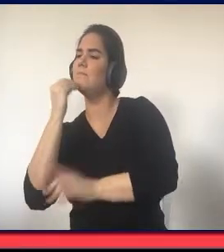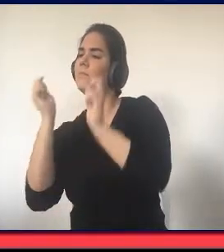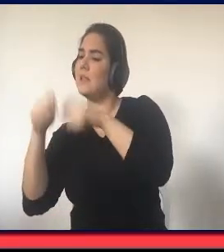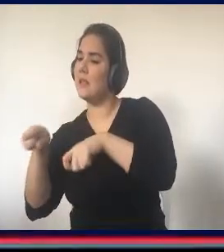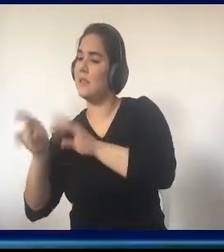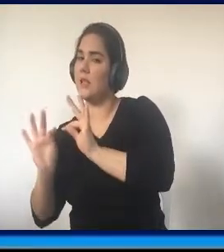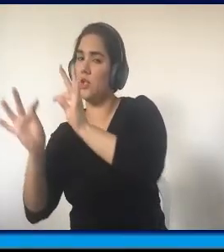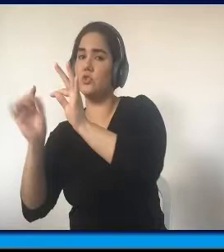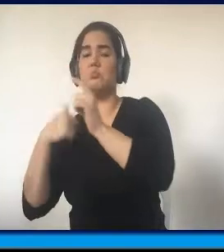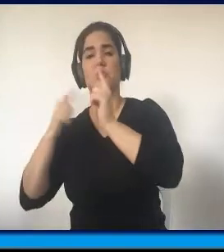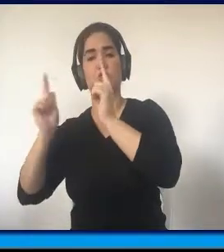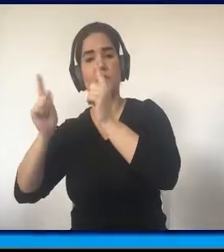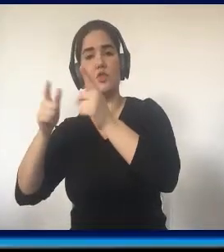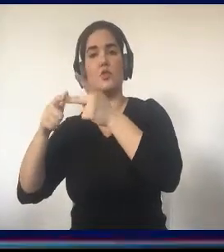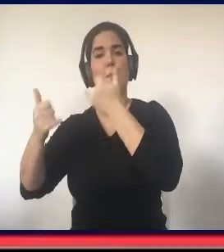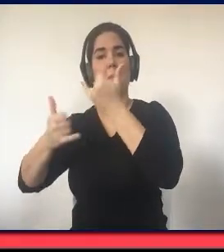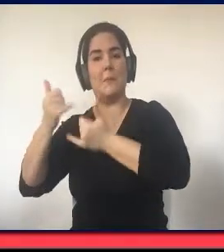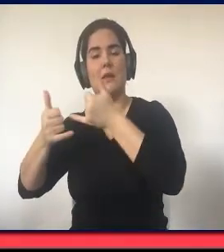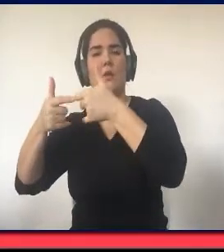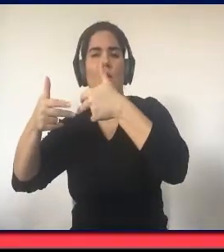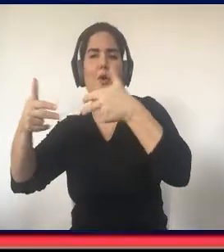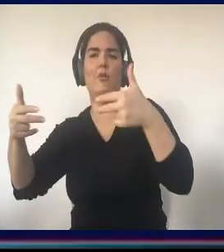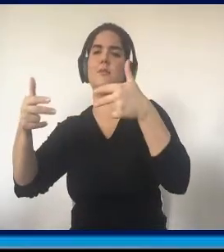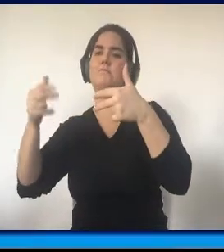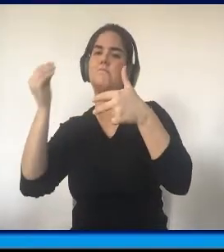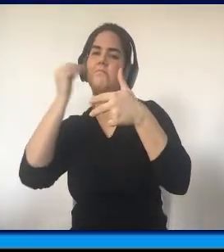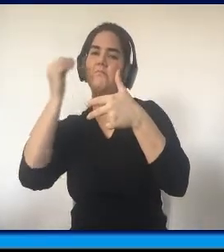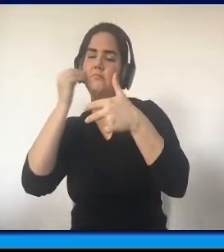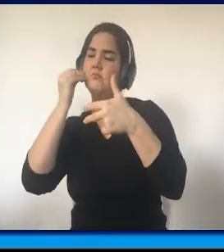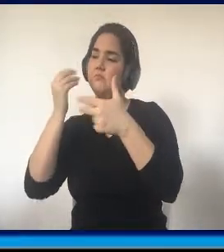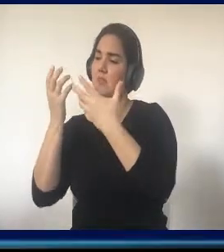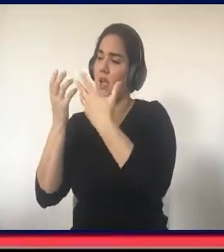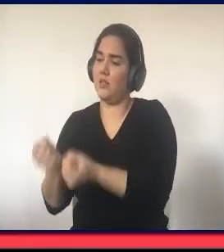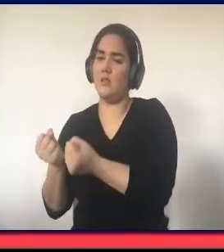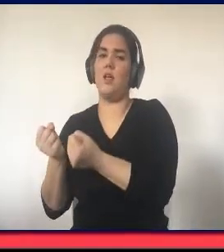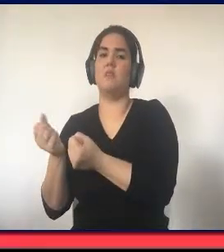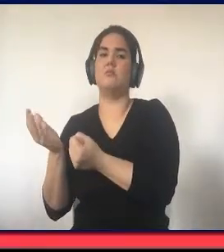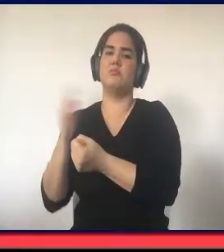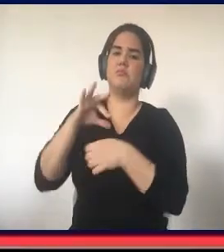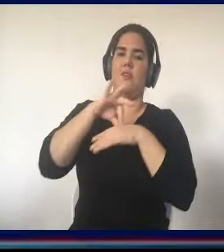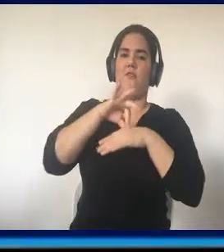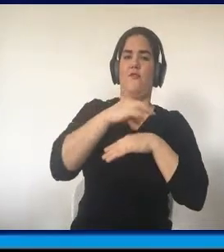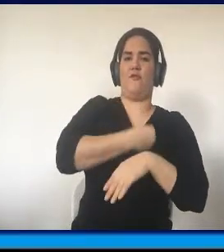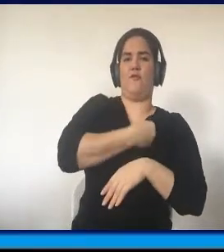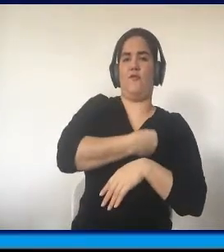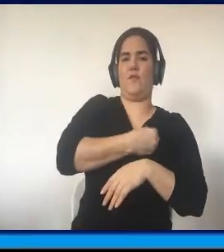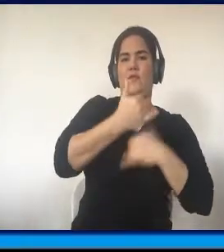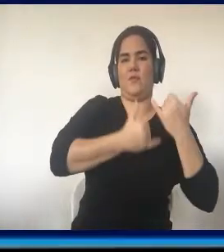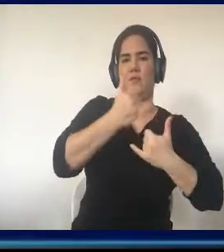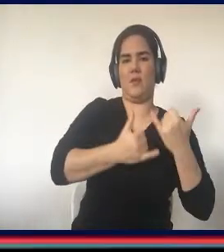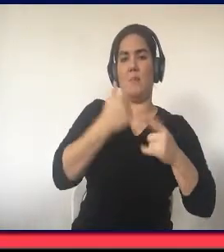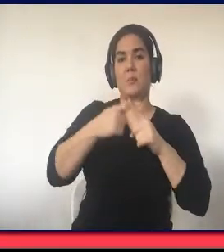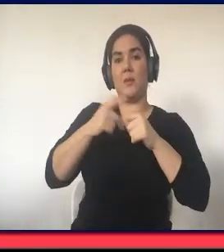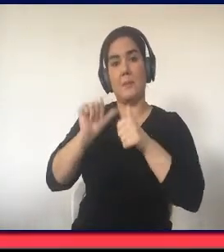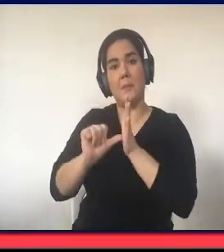consegue brincar. Sim. E aí eu trago elas depois para o que eu quiser fazer, porque eu já ganhei ela. Eu entrei no universo dela, eu